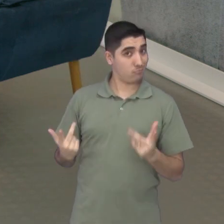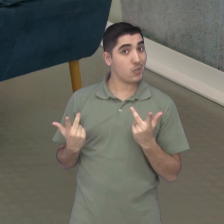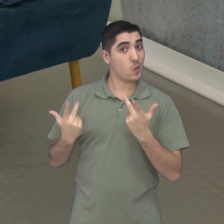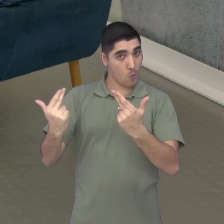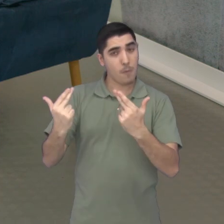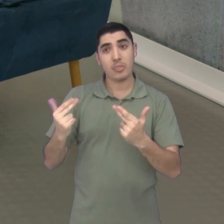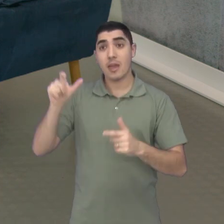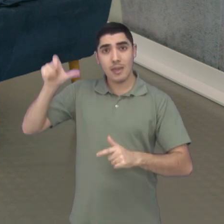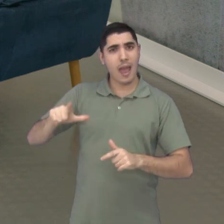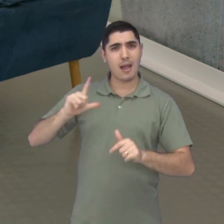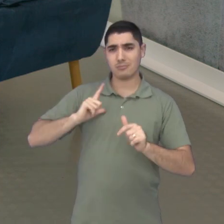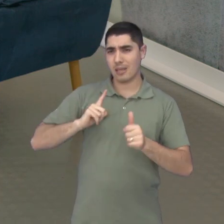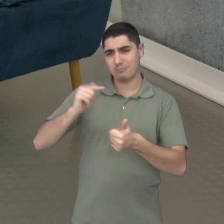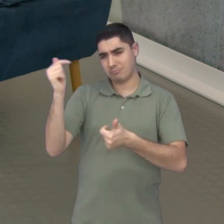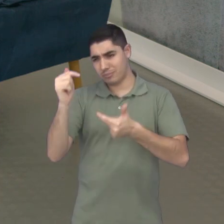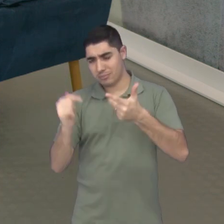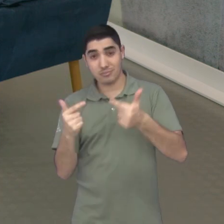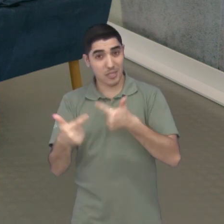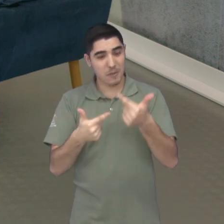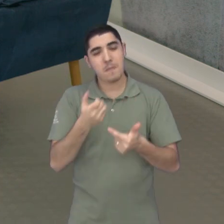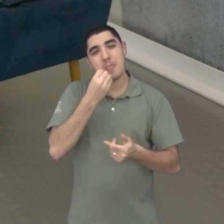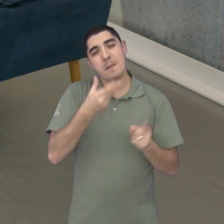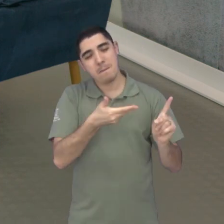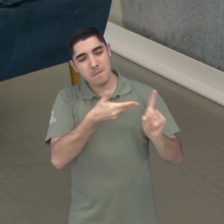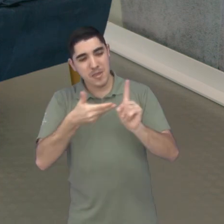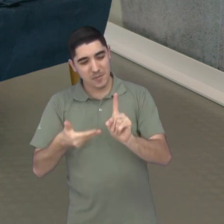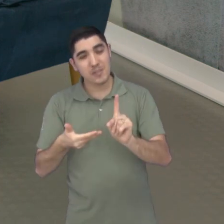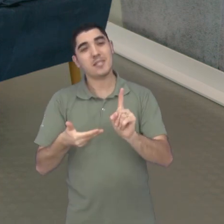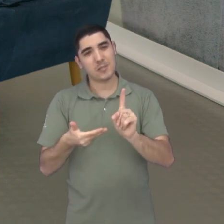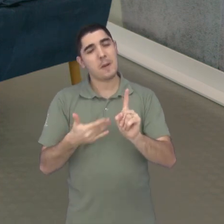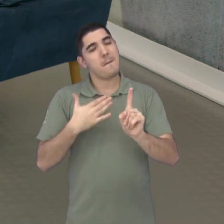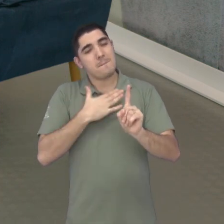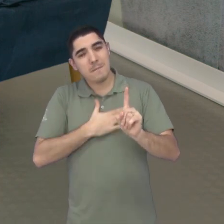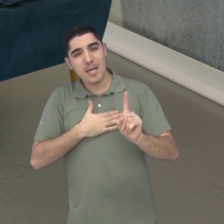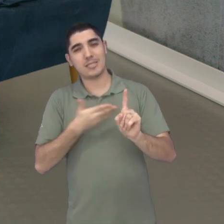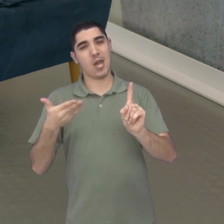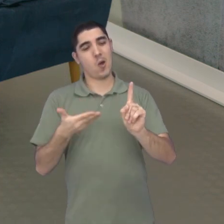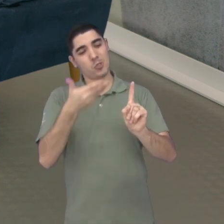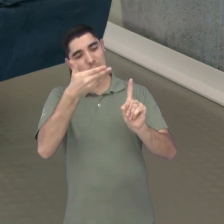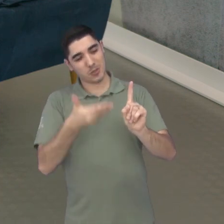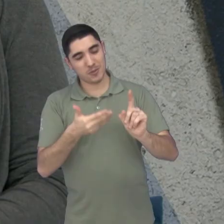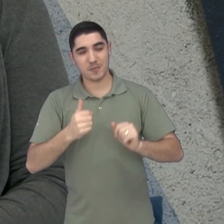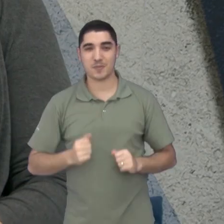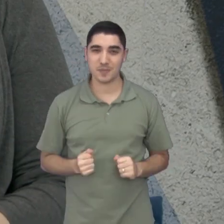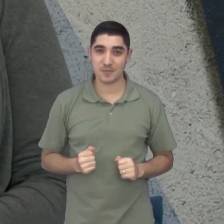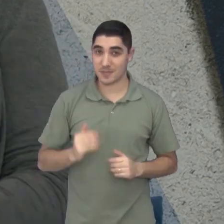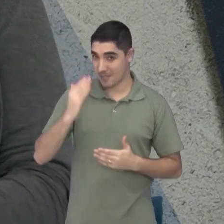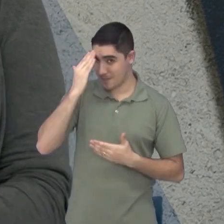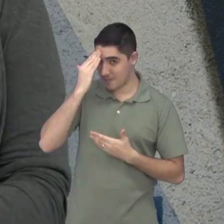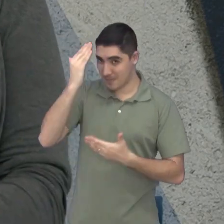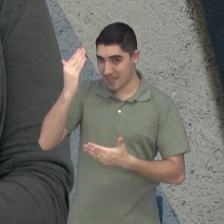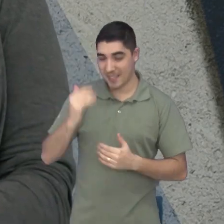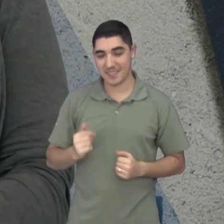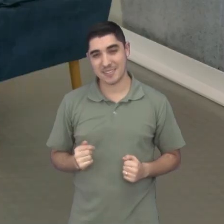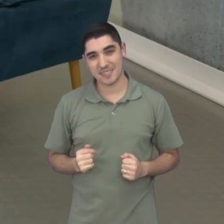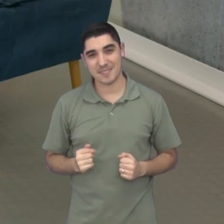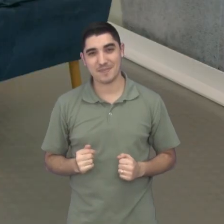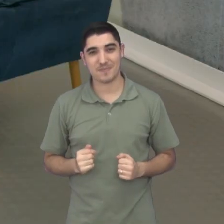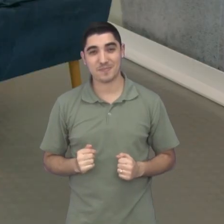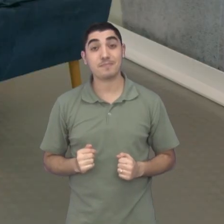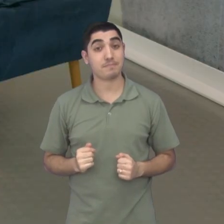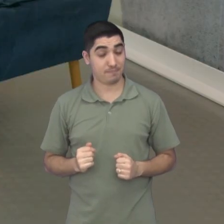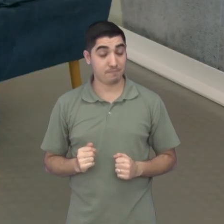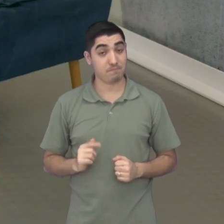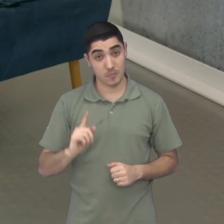publicitárias, é muita coisa, né, gente? Seja muito bem-vinda, viu? É um prazer tê-la aqui conosco. Obrigada.